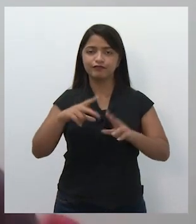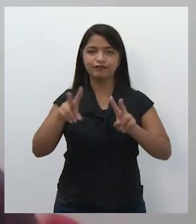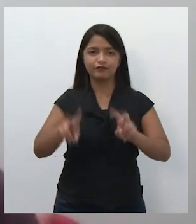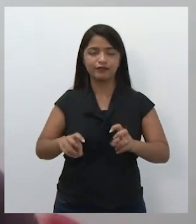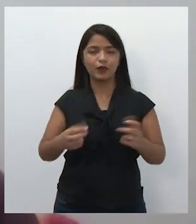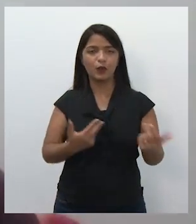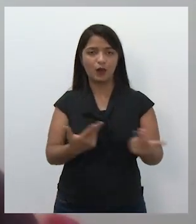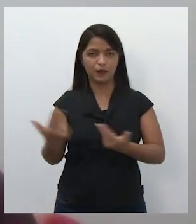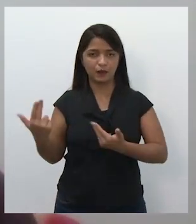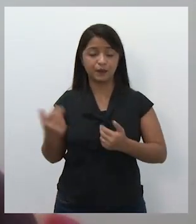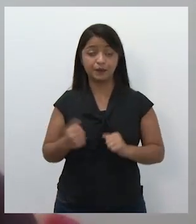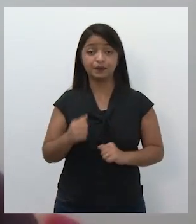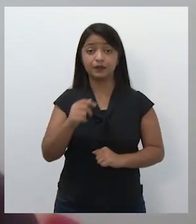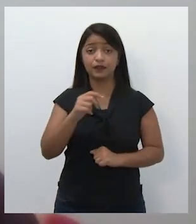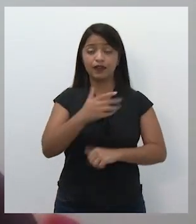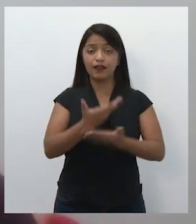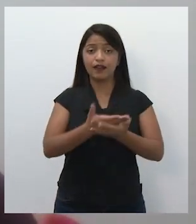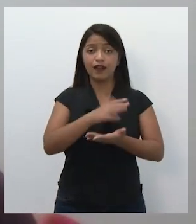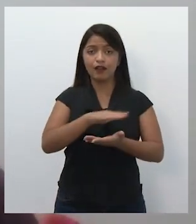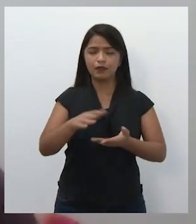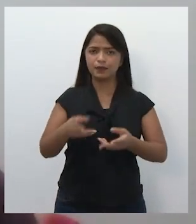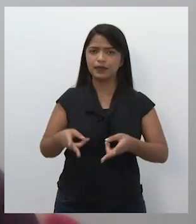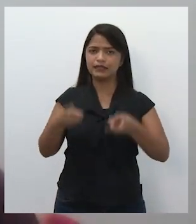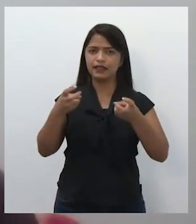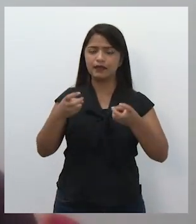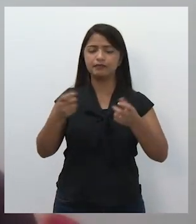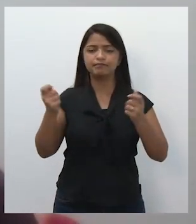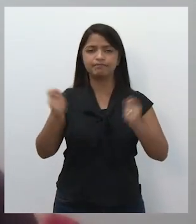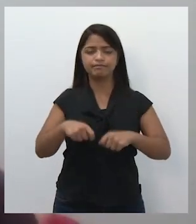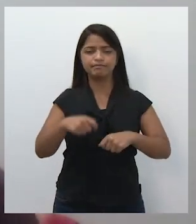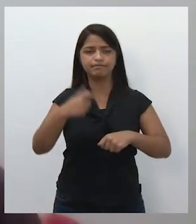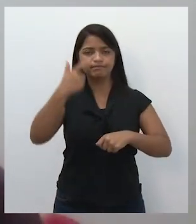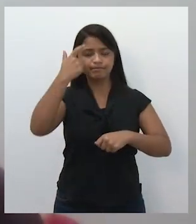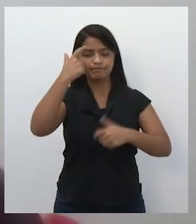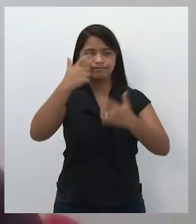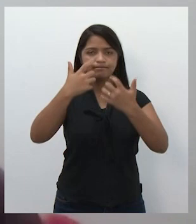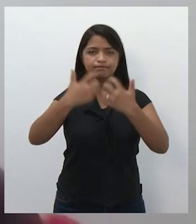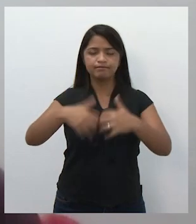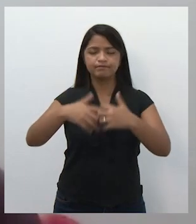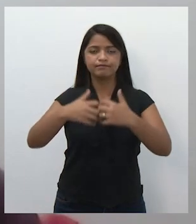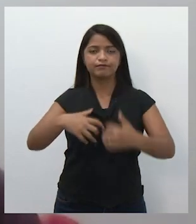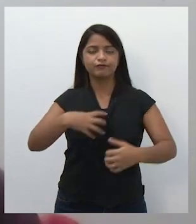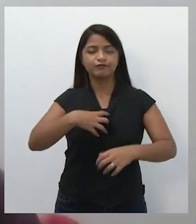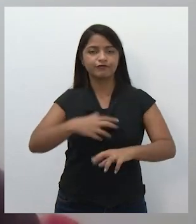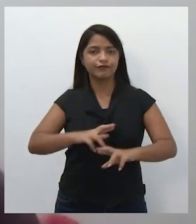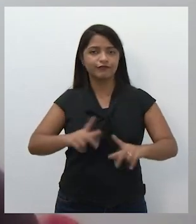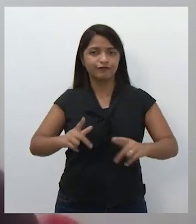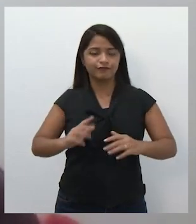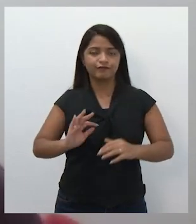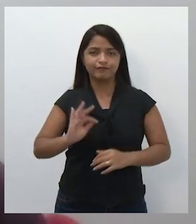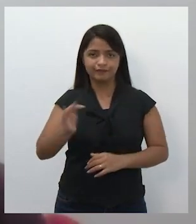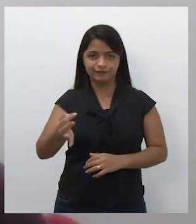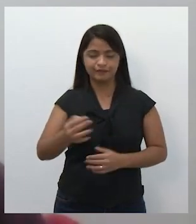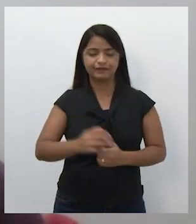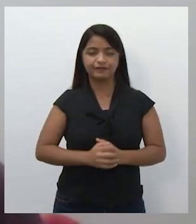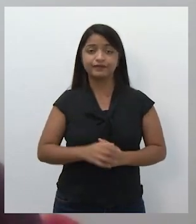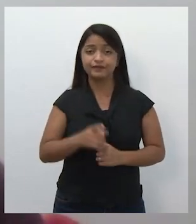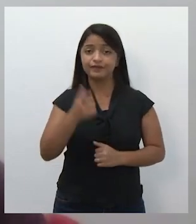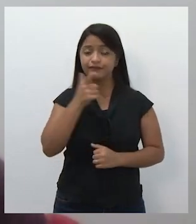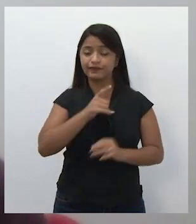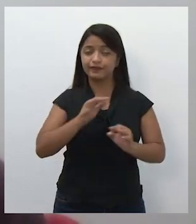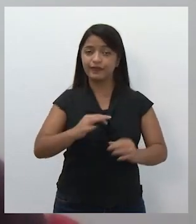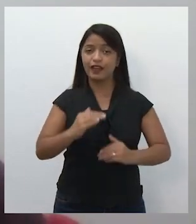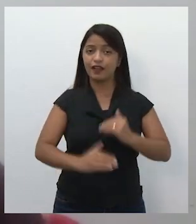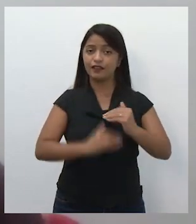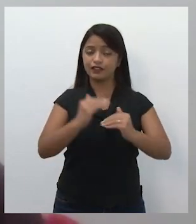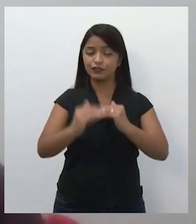visões diferentes e possíveis, né? E esse é o grande avanço, talvez, digamos assim, é que o aluno perceba que a gente vive, e